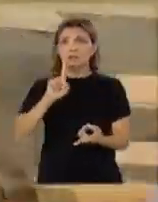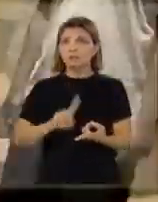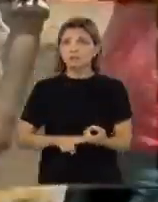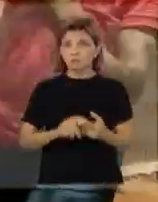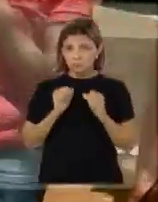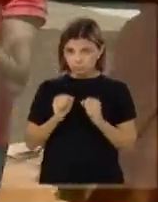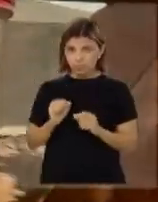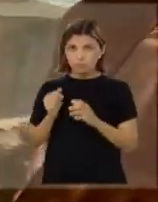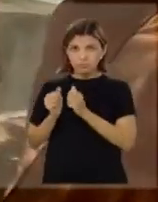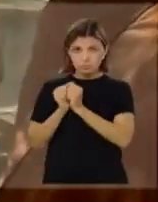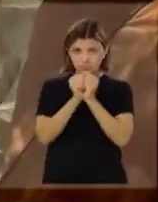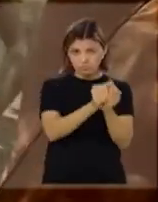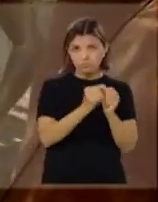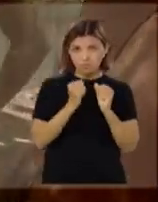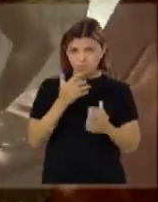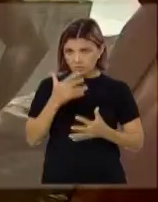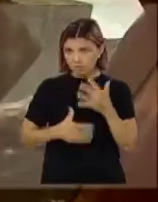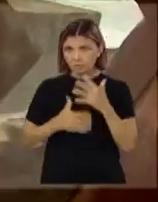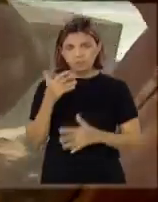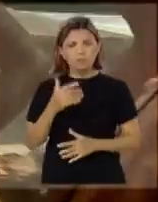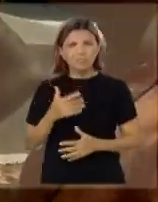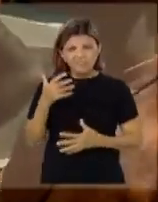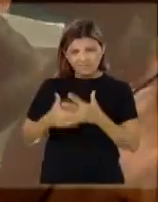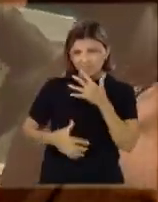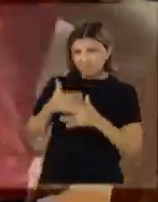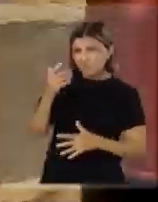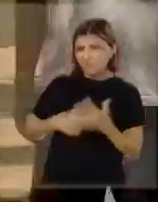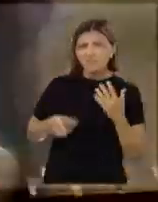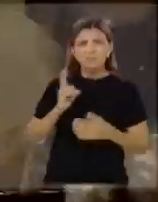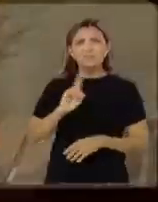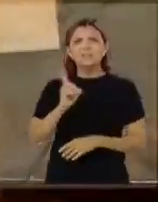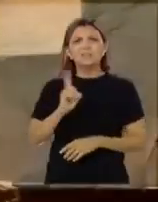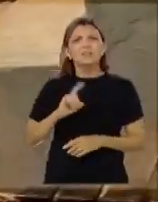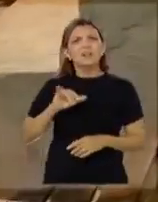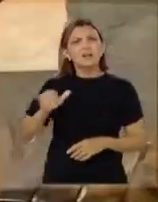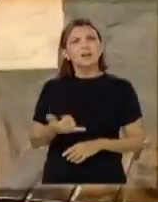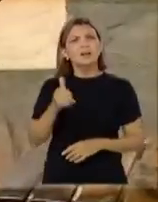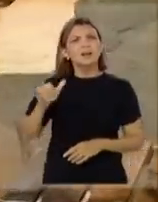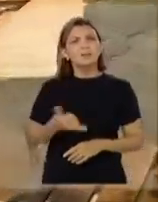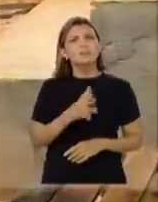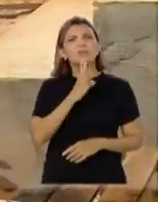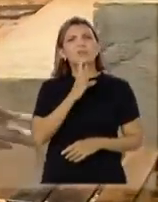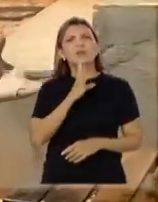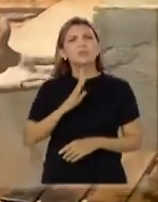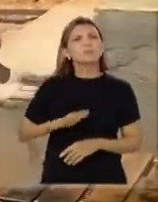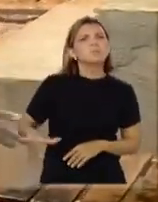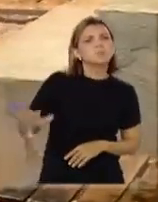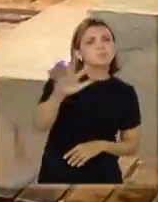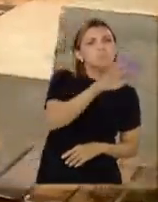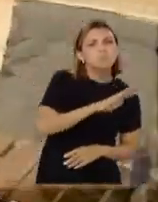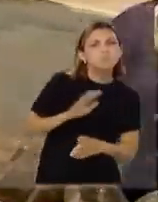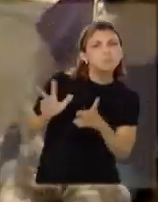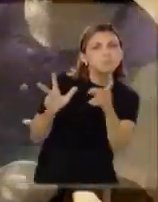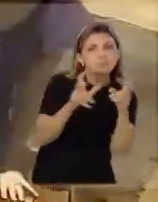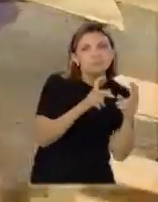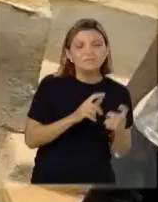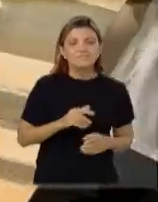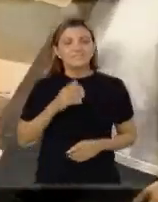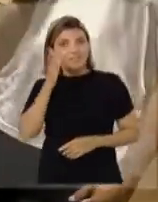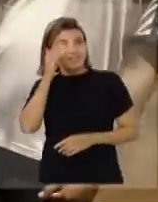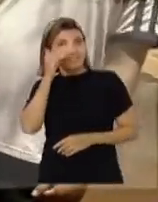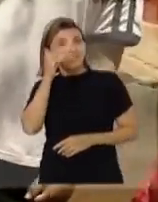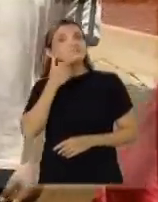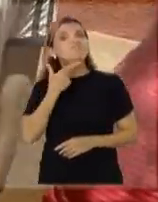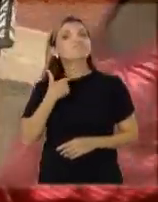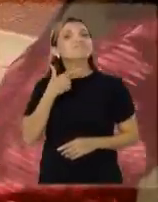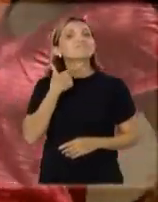mesmo. E tudo bem se a gente for junto com você? Não vai atrapalhar? Atrapalhar? Não. Vocês aproveitam pra conhecer o sertão melhor. Nossa, que